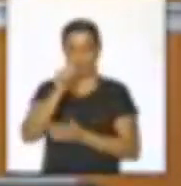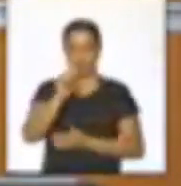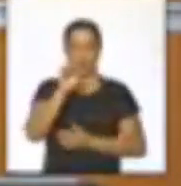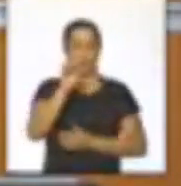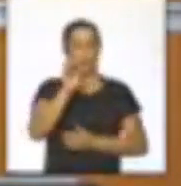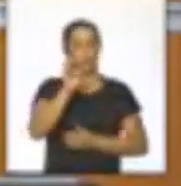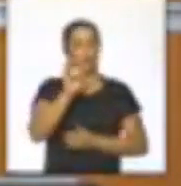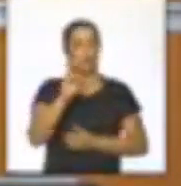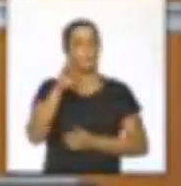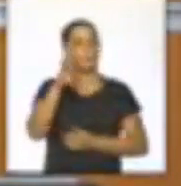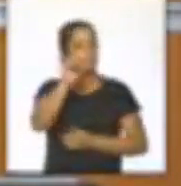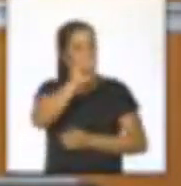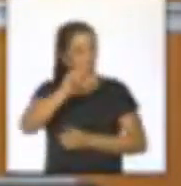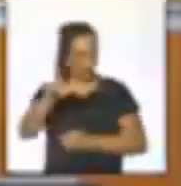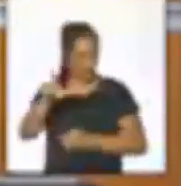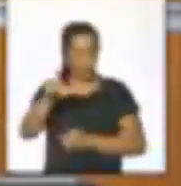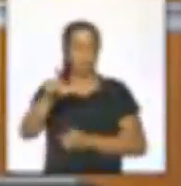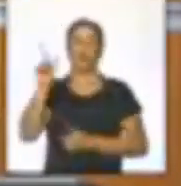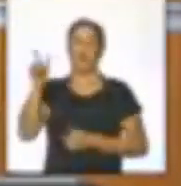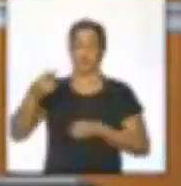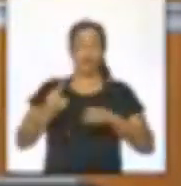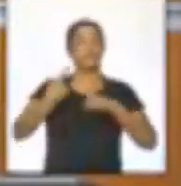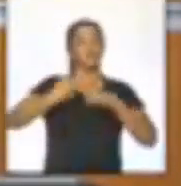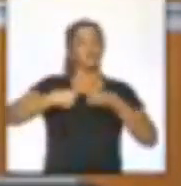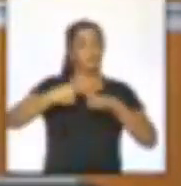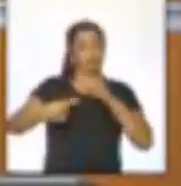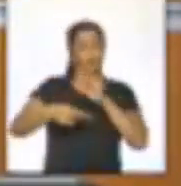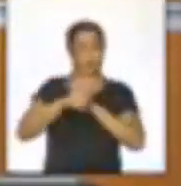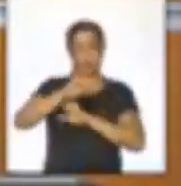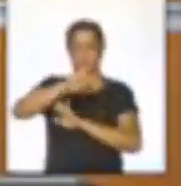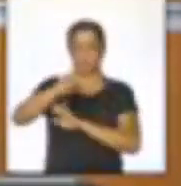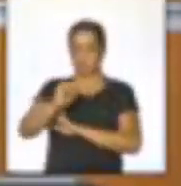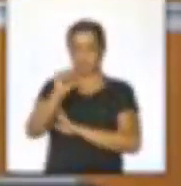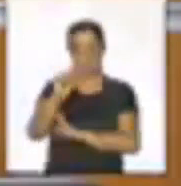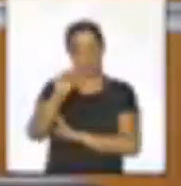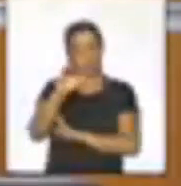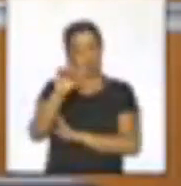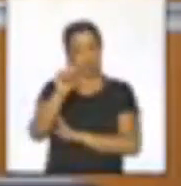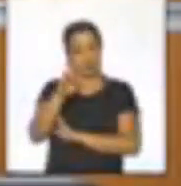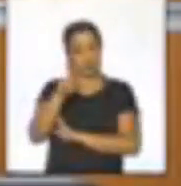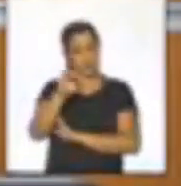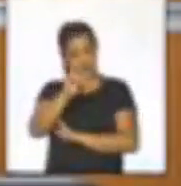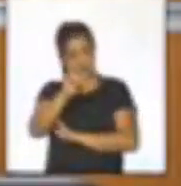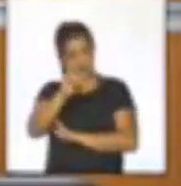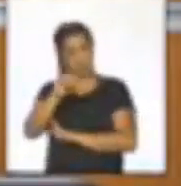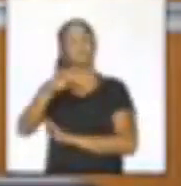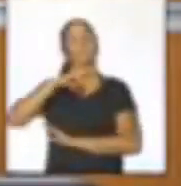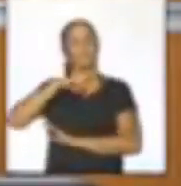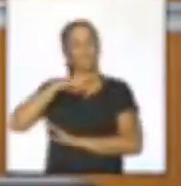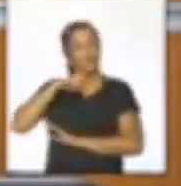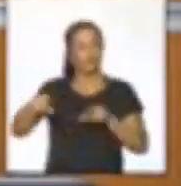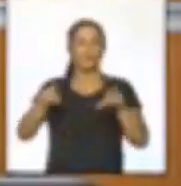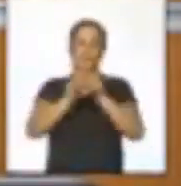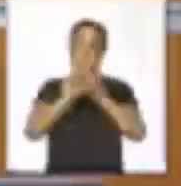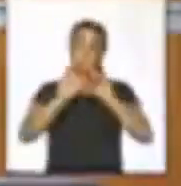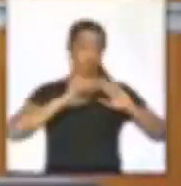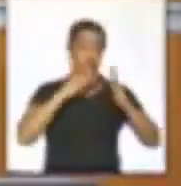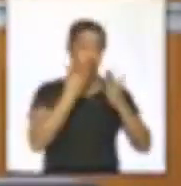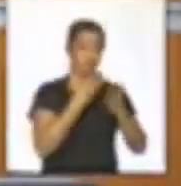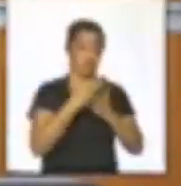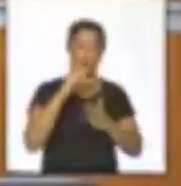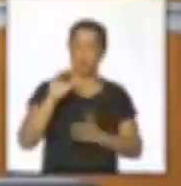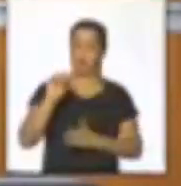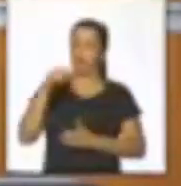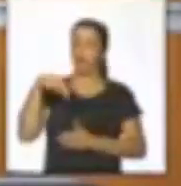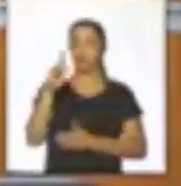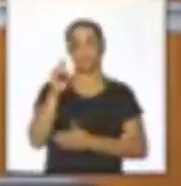na cidade de Jacareí, interior de São Paulo. Na Escola Joaquim de Moura Candelária, escola